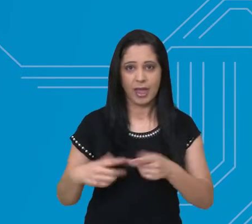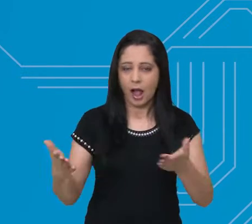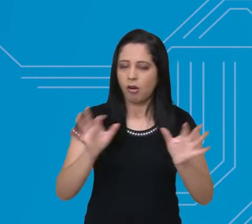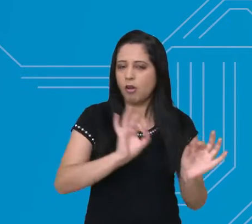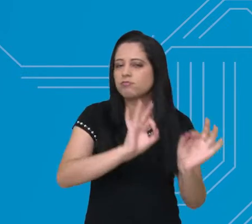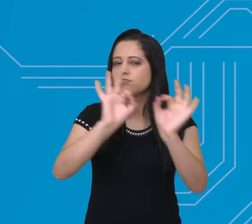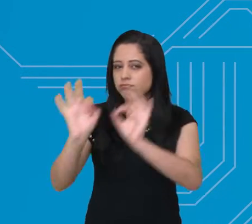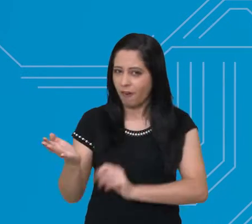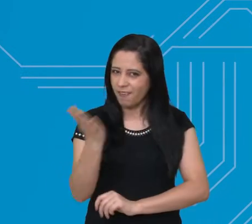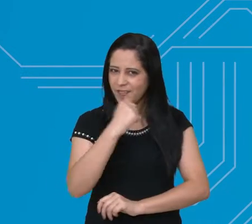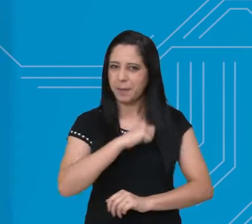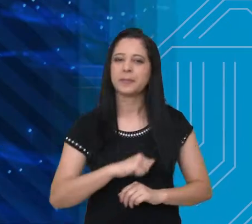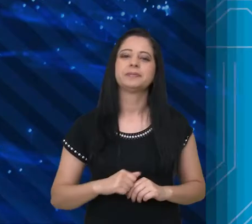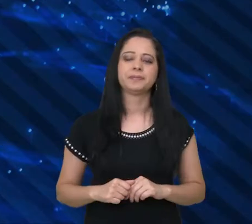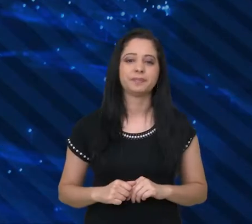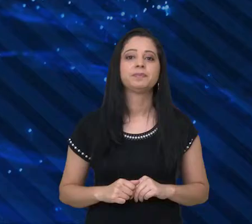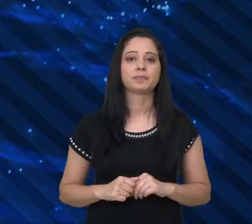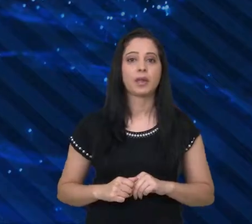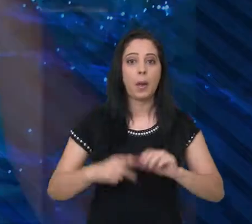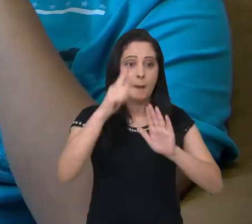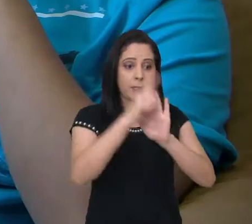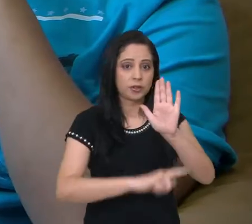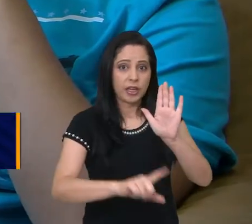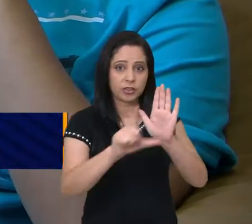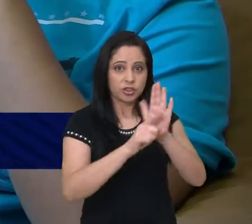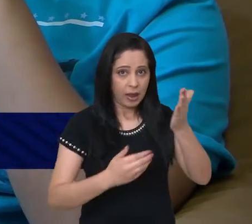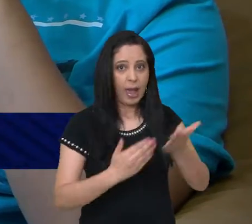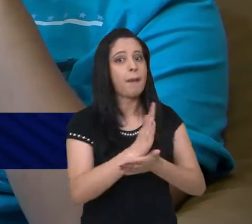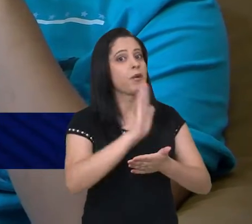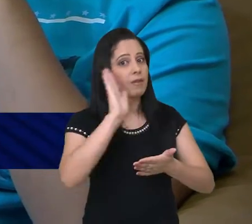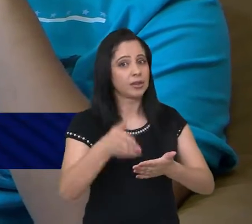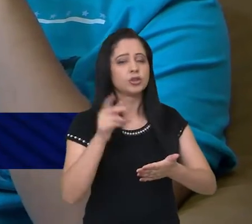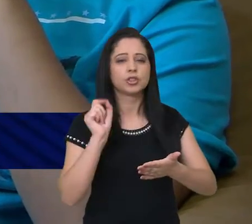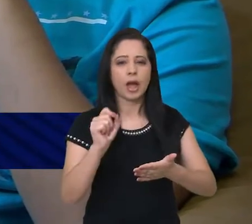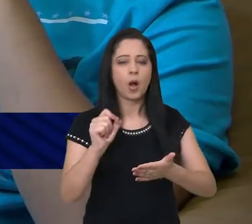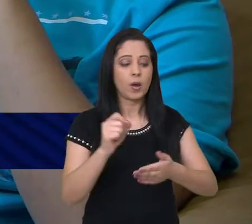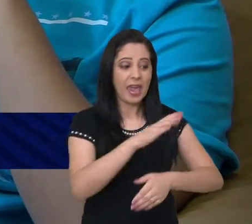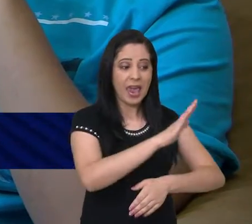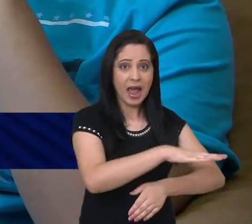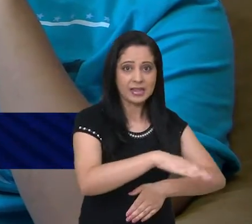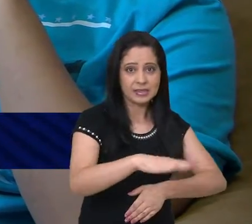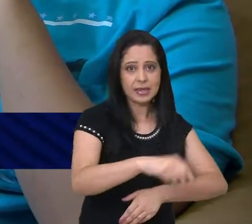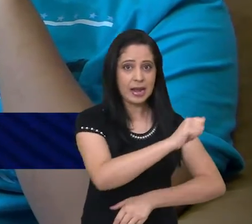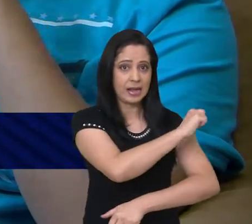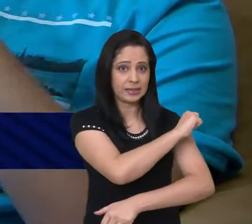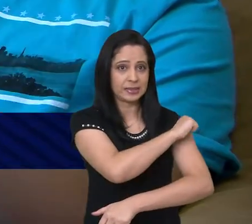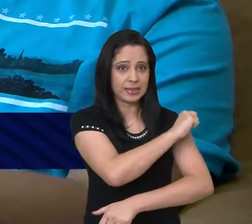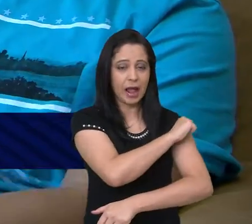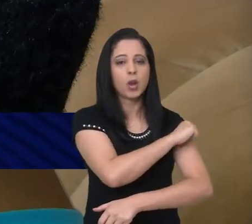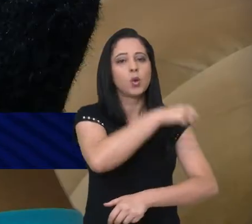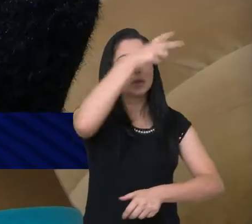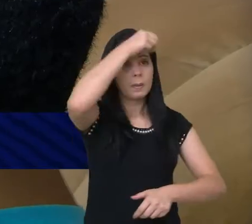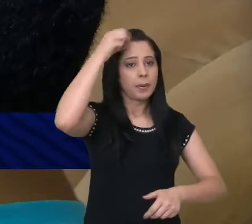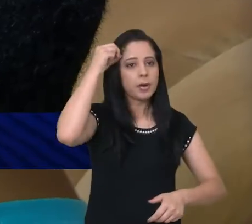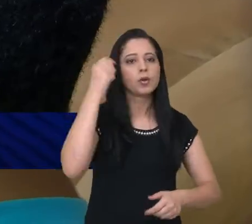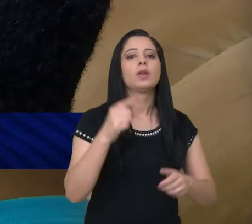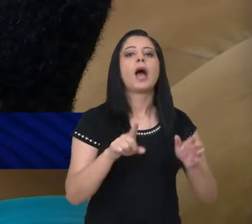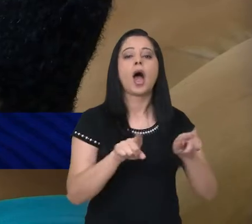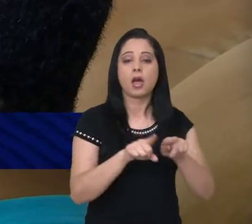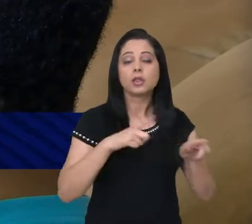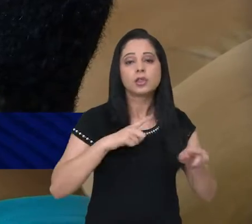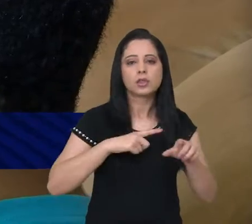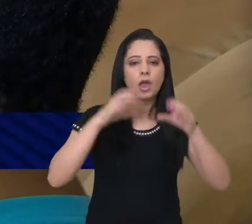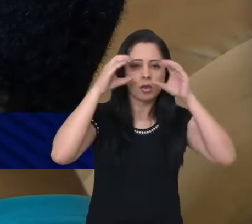Então vamos aos destaques de hoje. O projeto de lei aprovado na Câmara vai garantir exames de vista e audiometria para alunos da